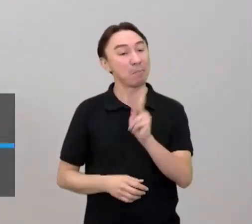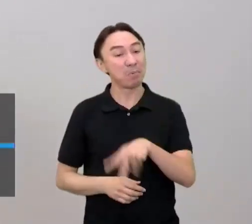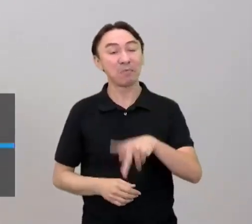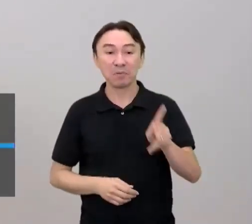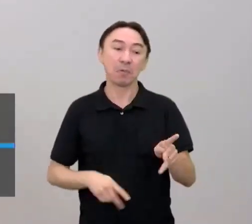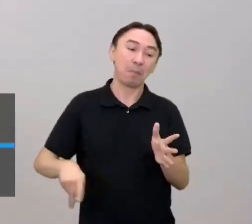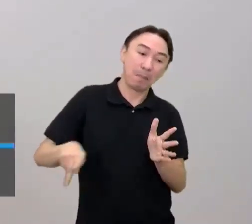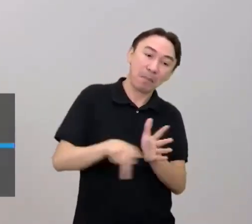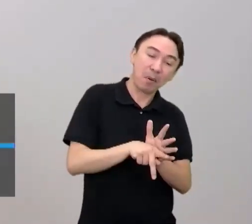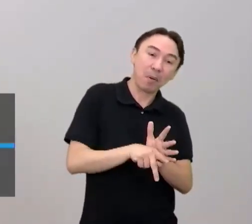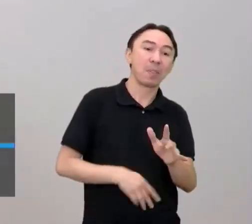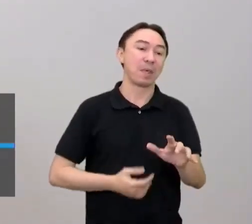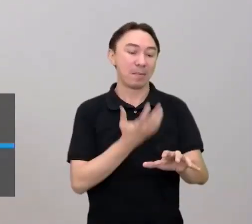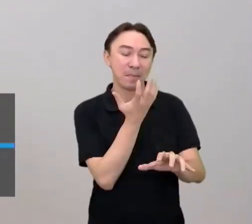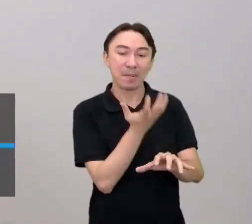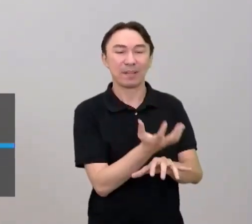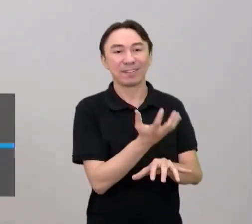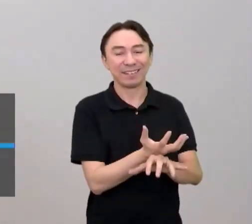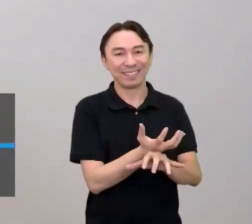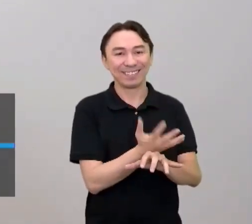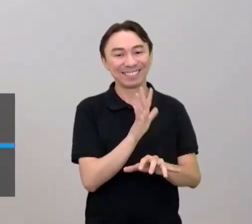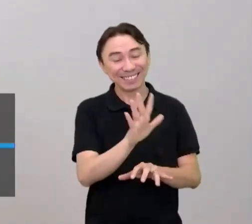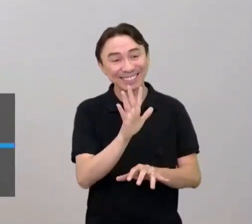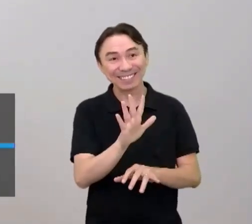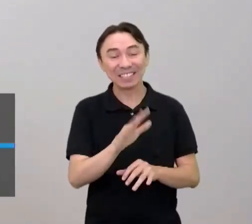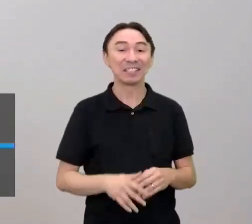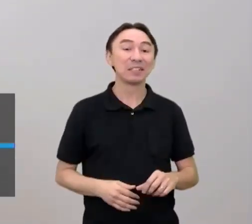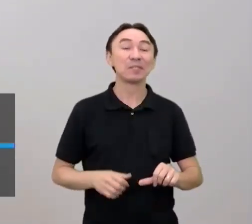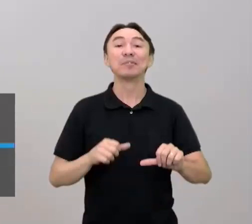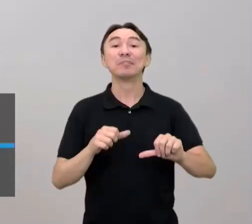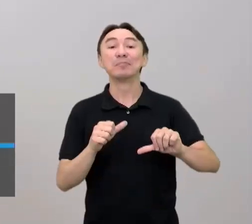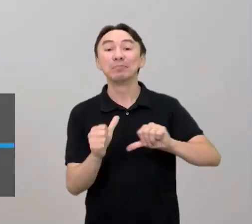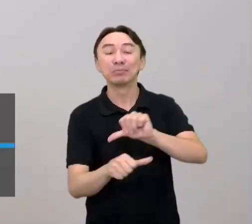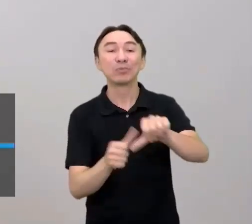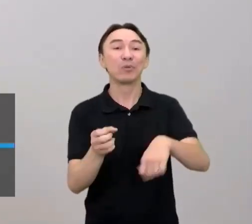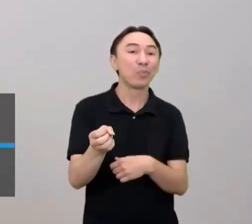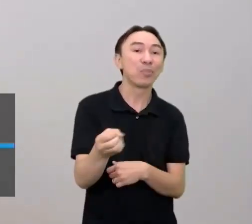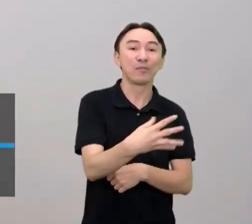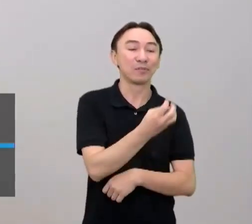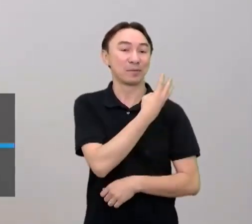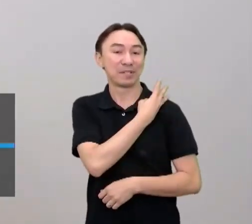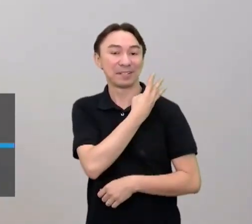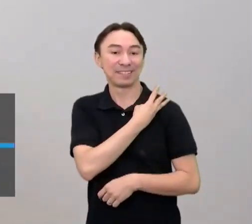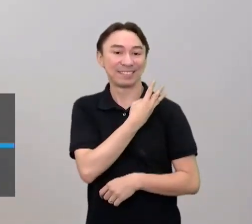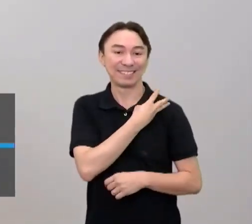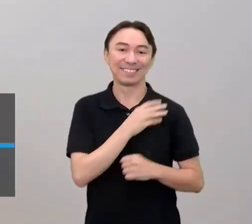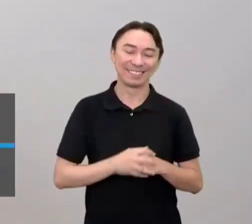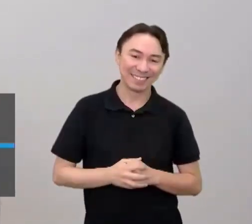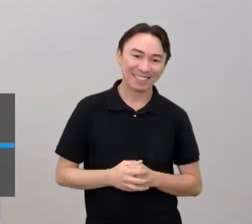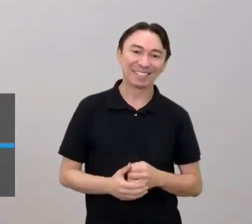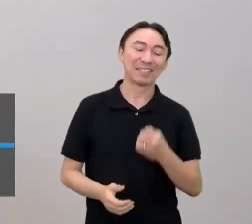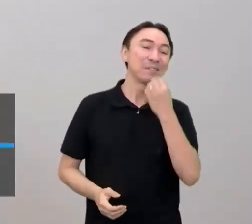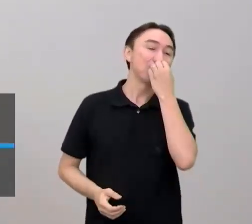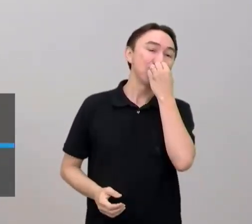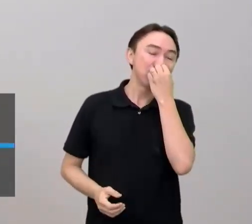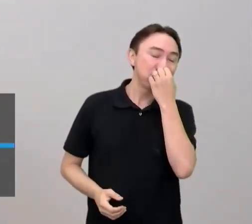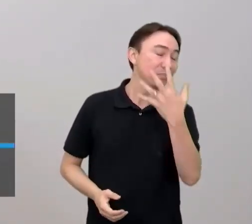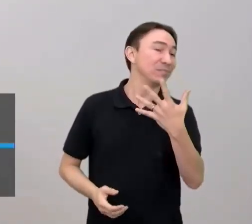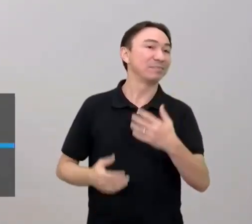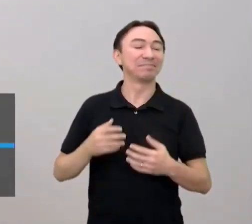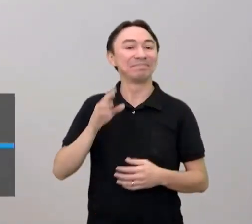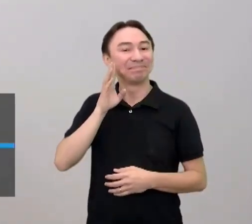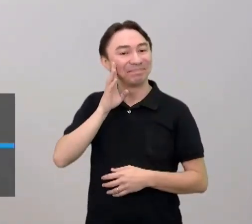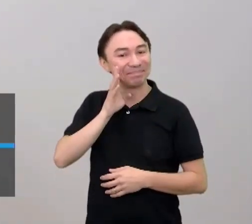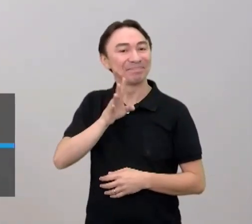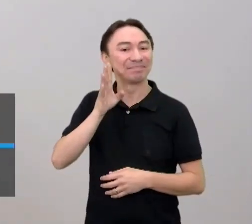o conteúdo em cima dessa especialidade, mas por conta dessa integração, o que para nós é muito bem-vindo,